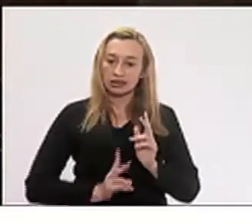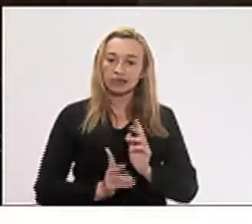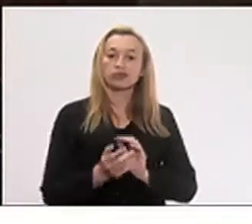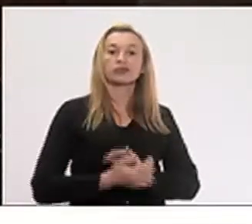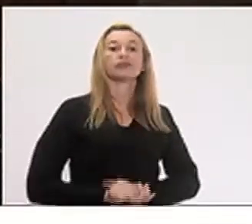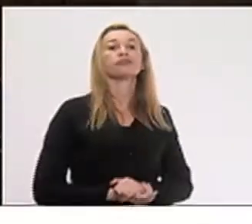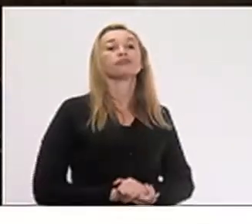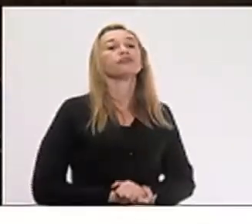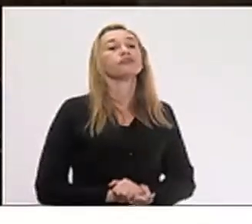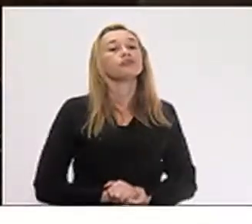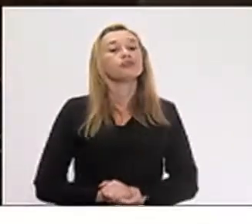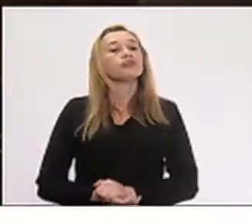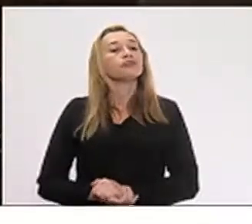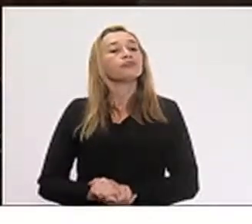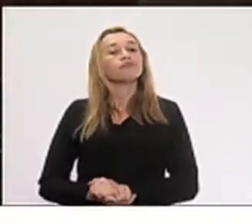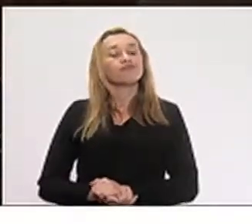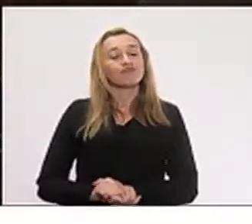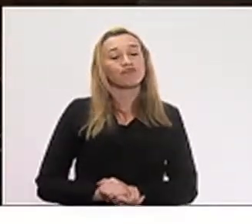Eu